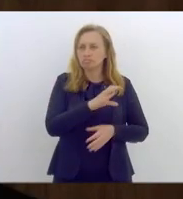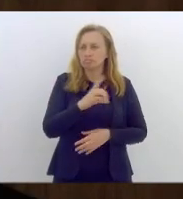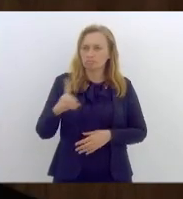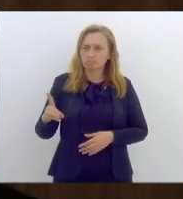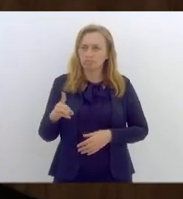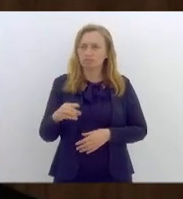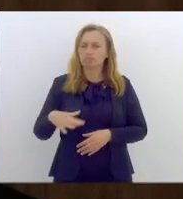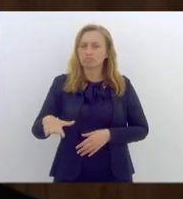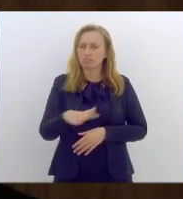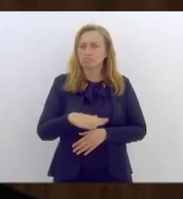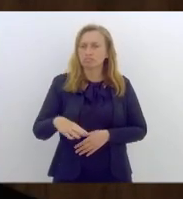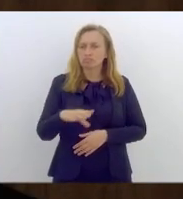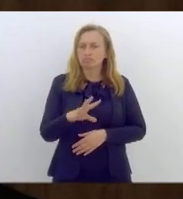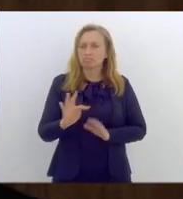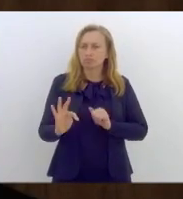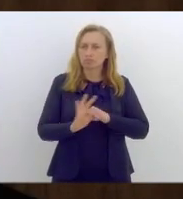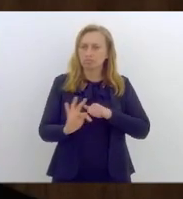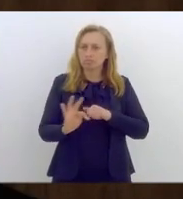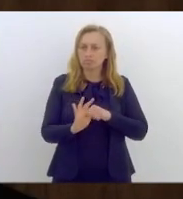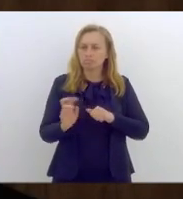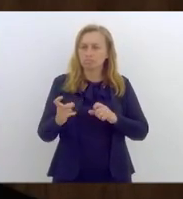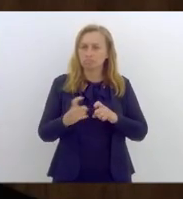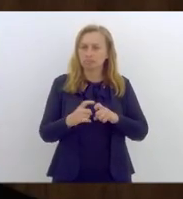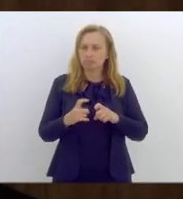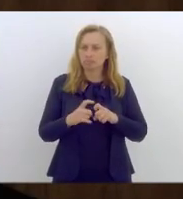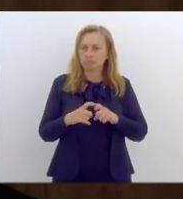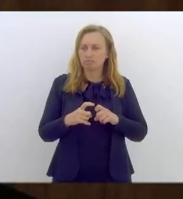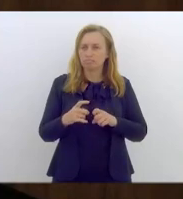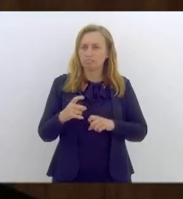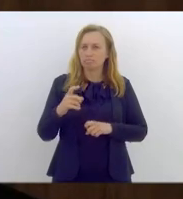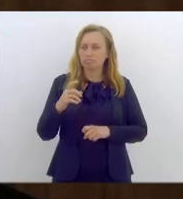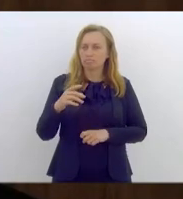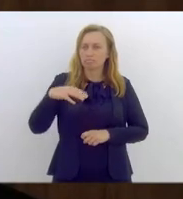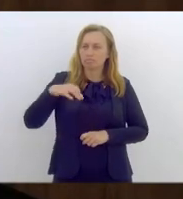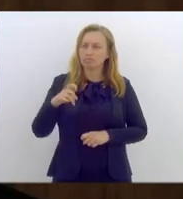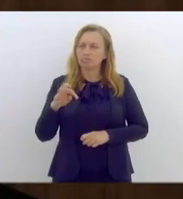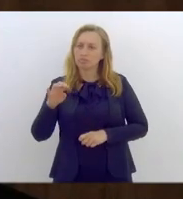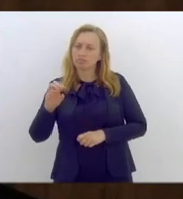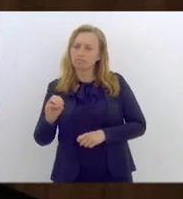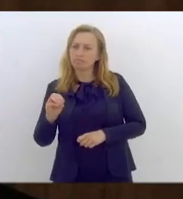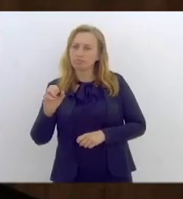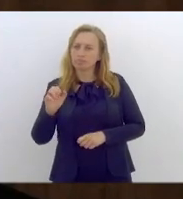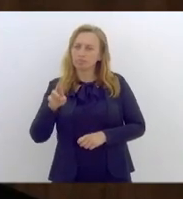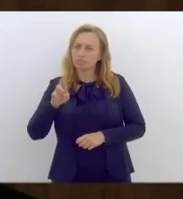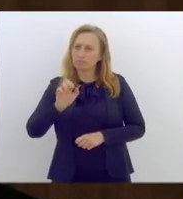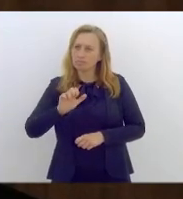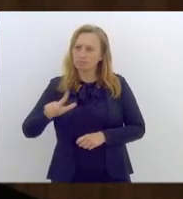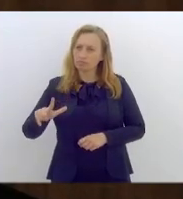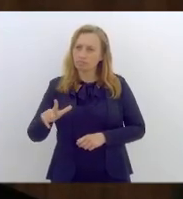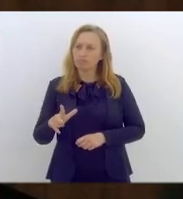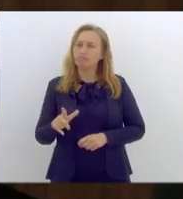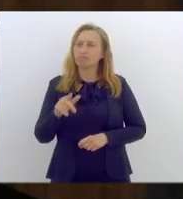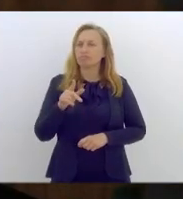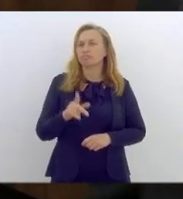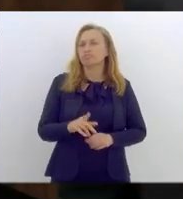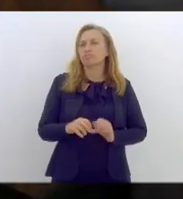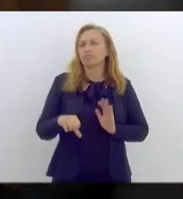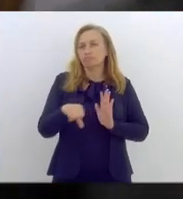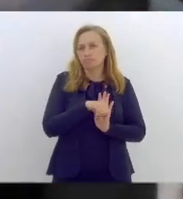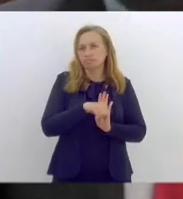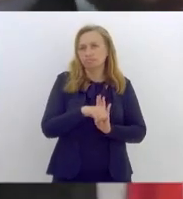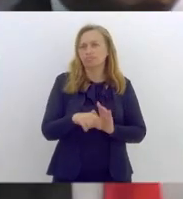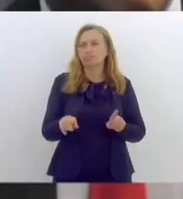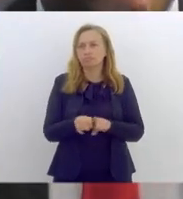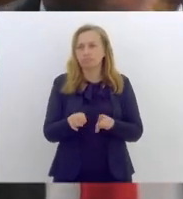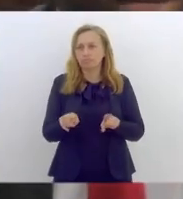técnicas dos institutos médicos legal Feres Pacheco e Instituto de Criminalística é